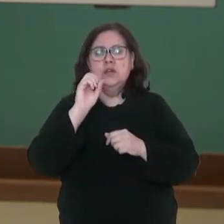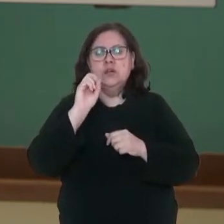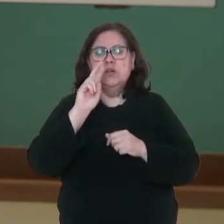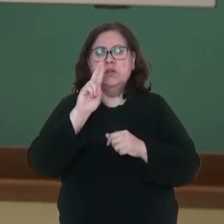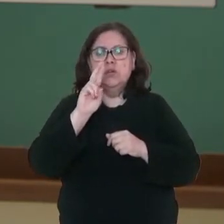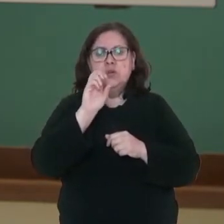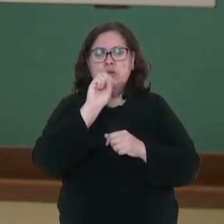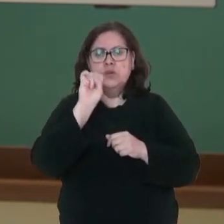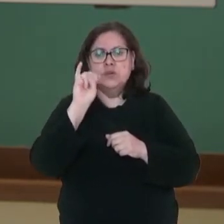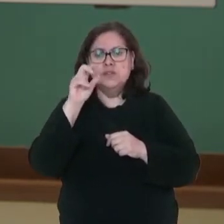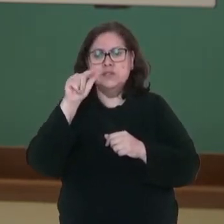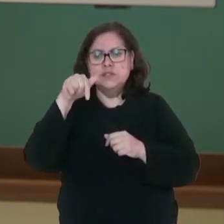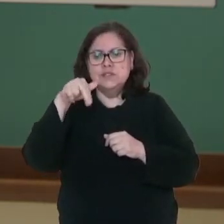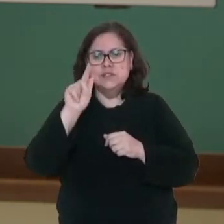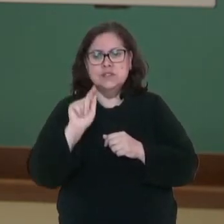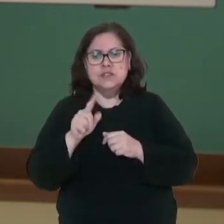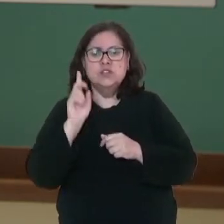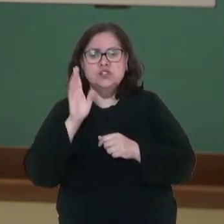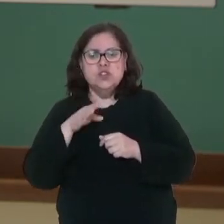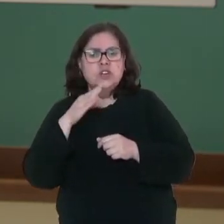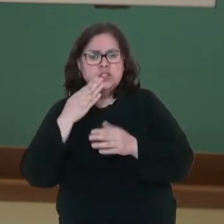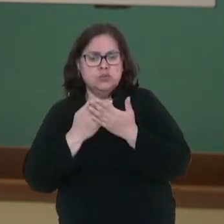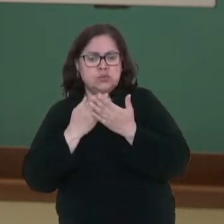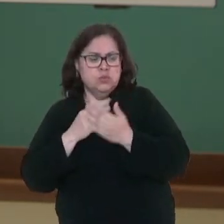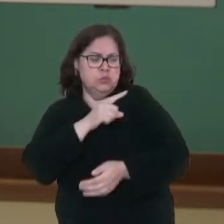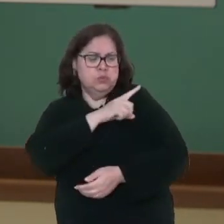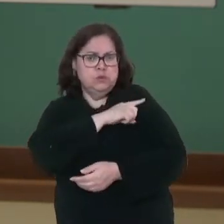viu isso no primeiro ano do ensino médio,